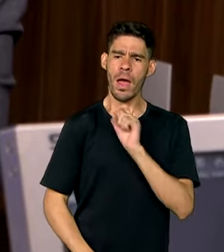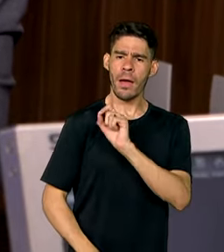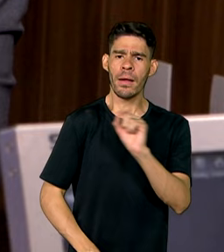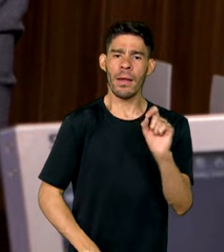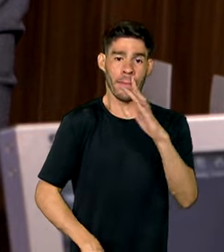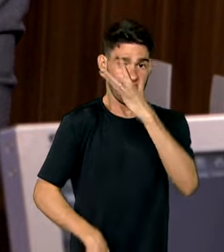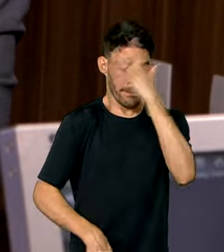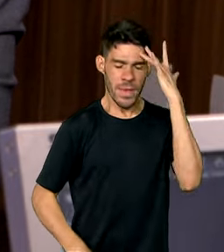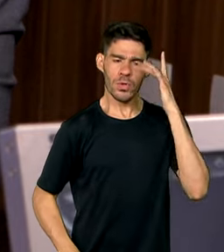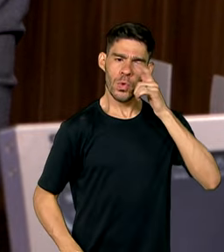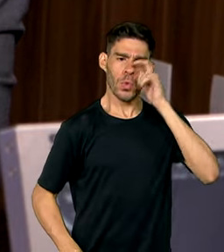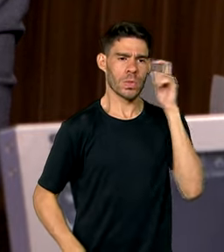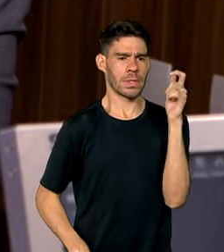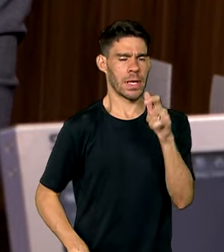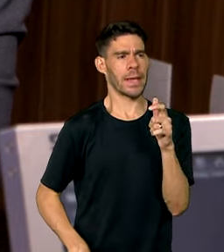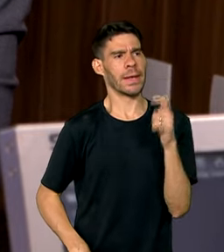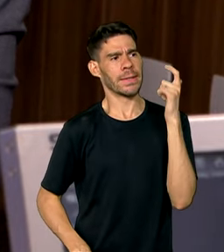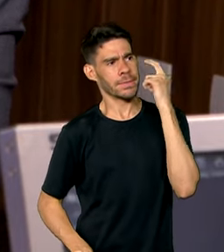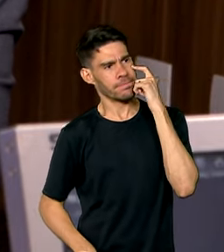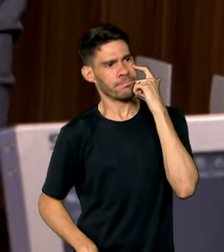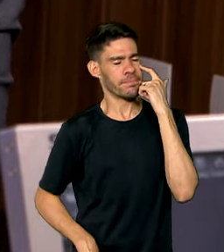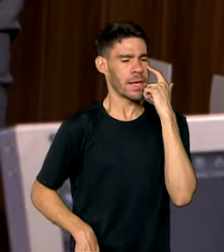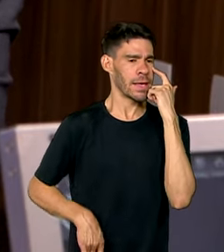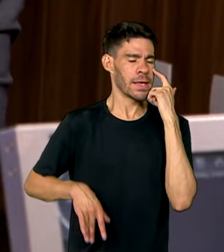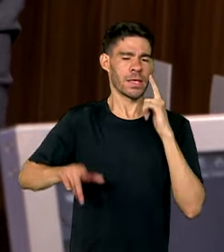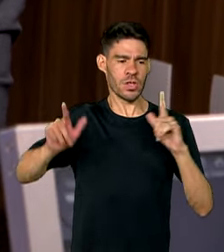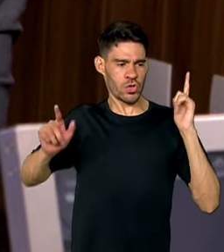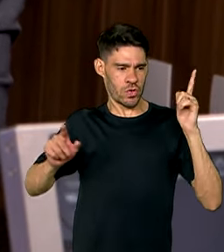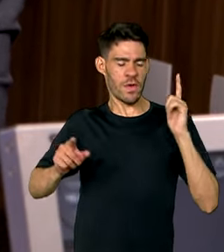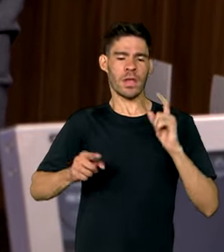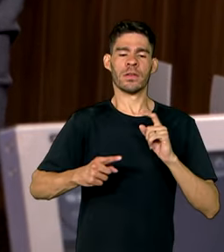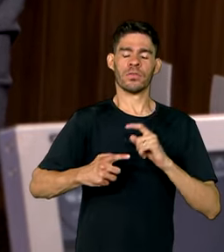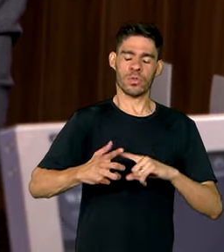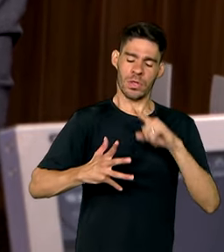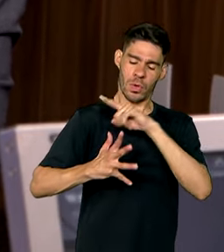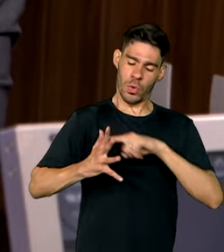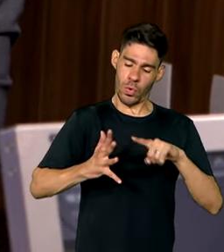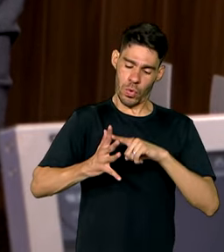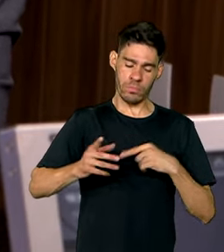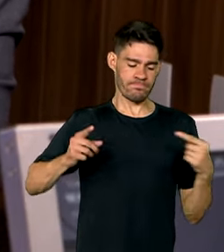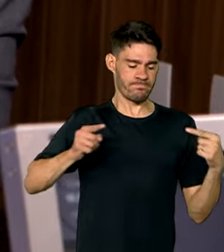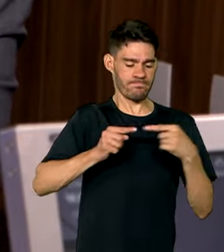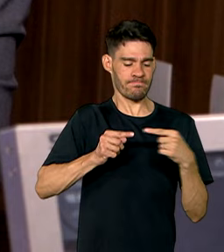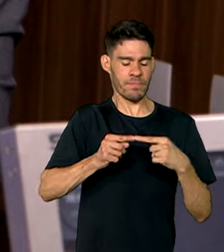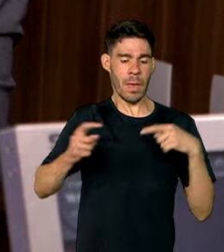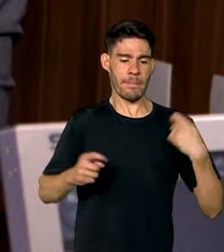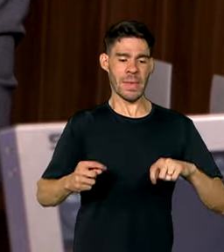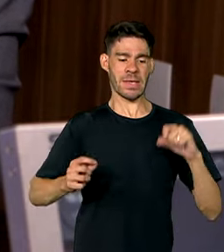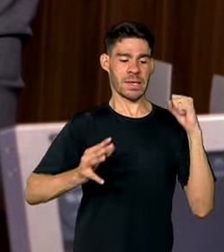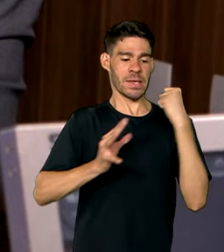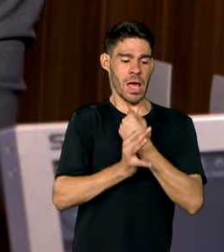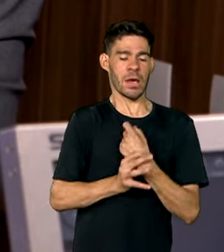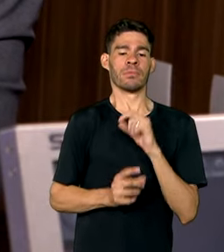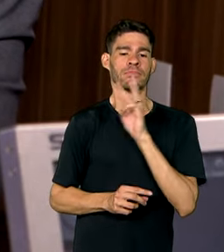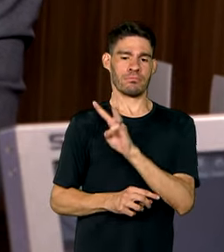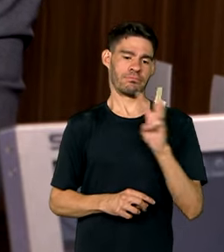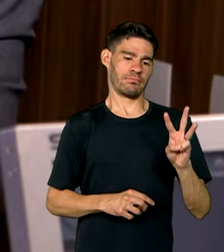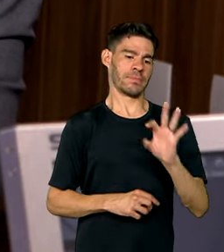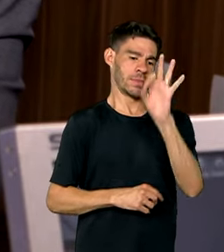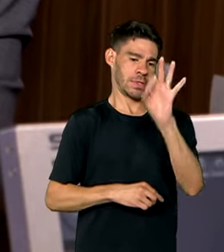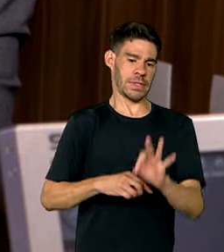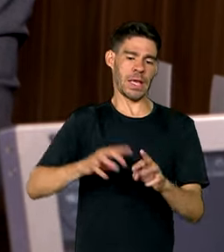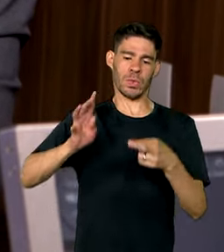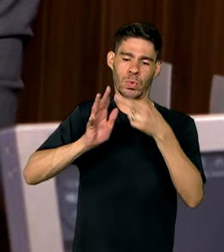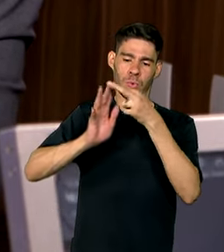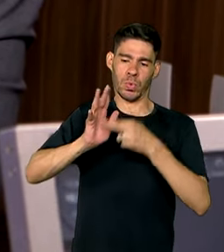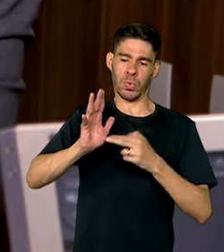pessoas que têm interesse, que acham que o entretenimento de apostas é para elas, elas devem garantir que elas estão num site regular.